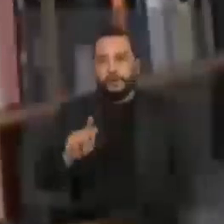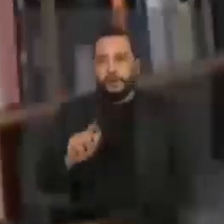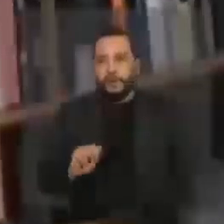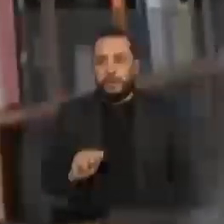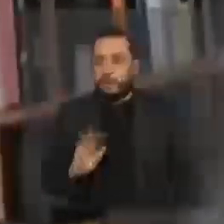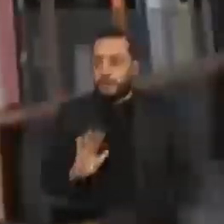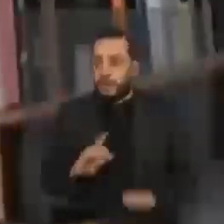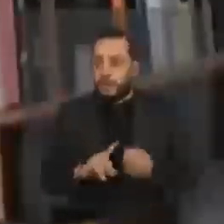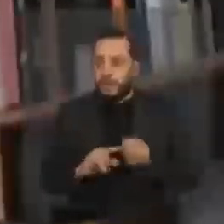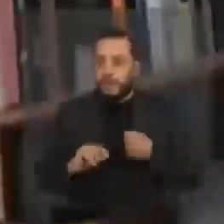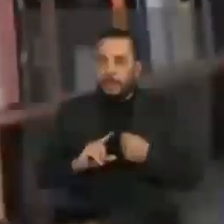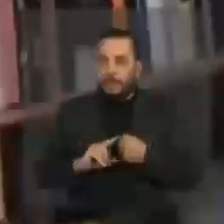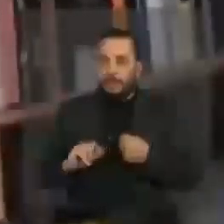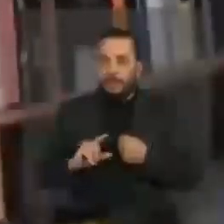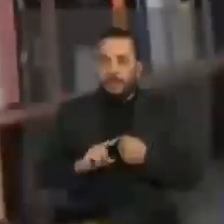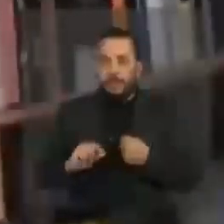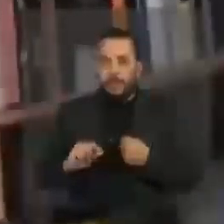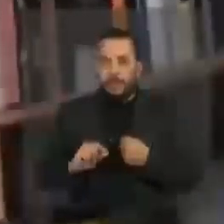esse artigo,